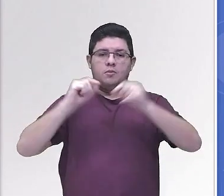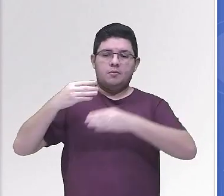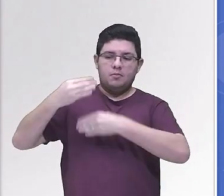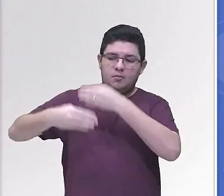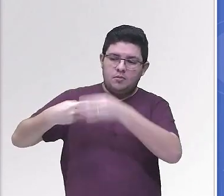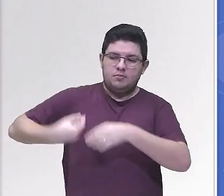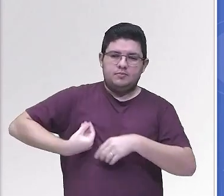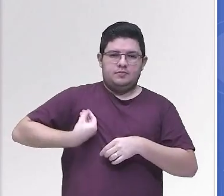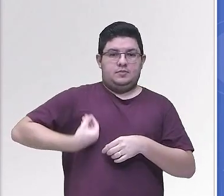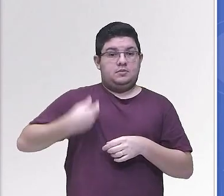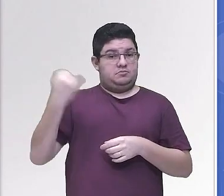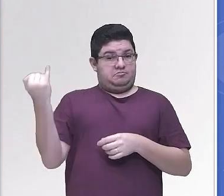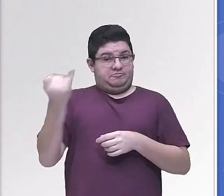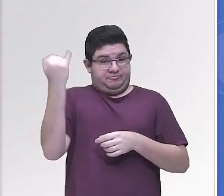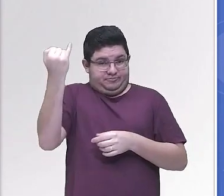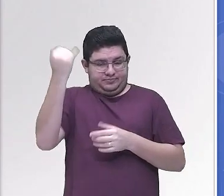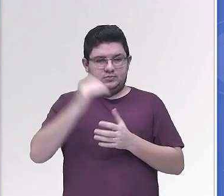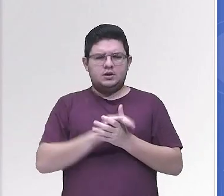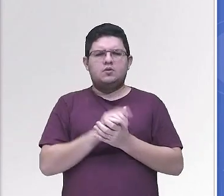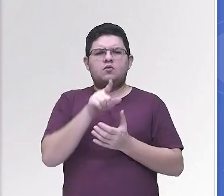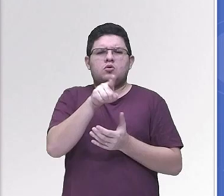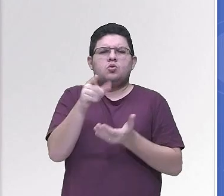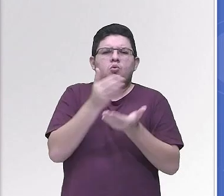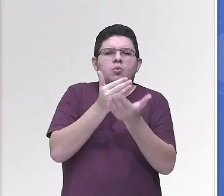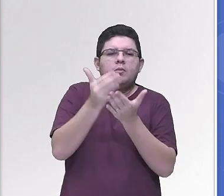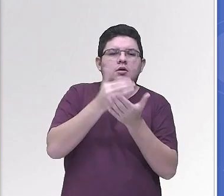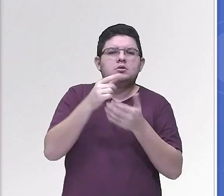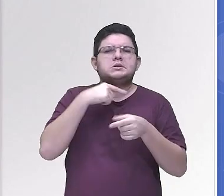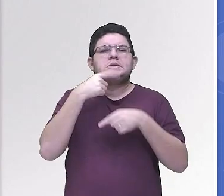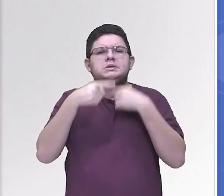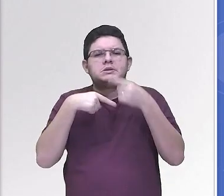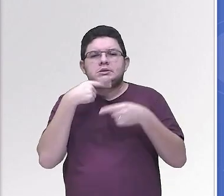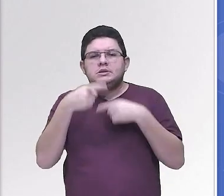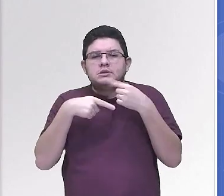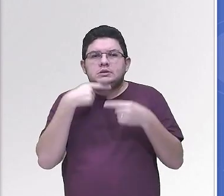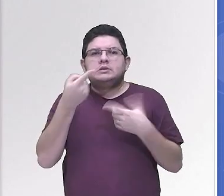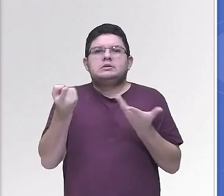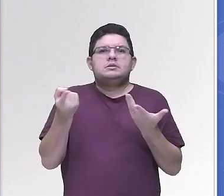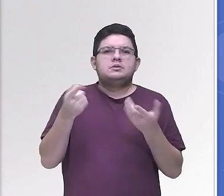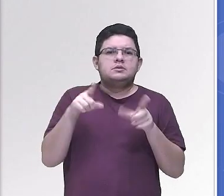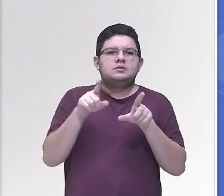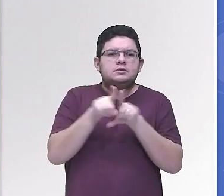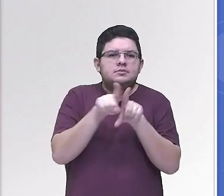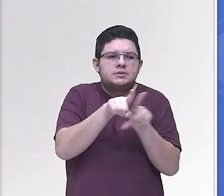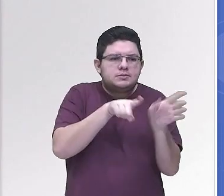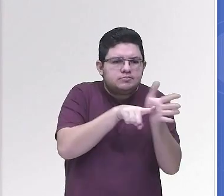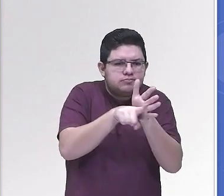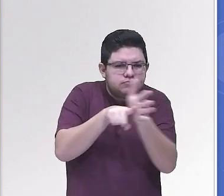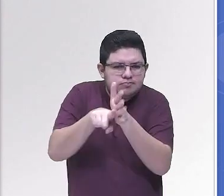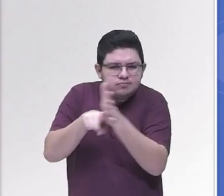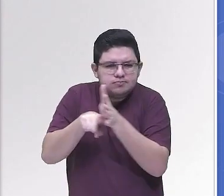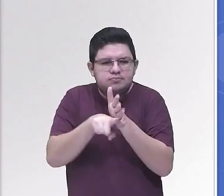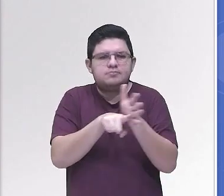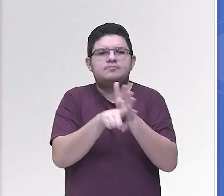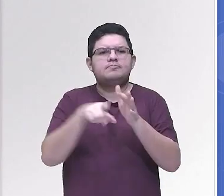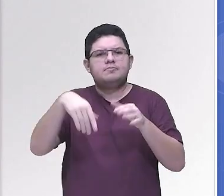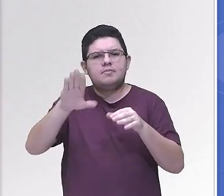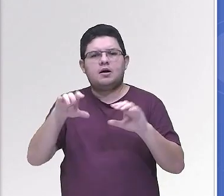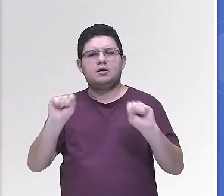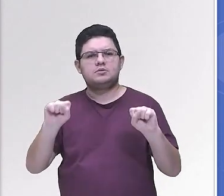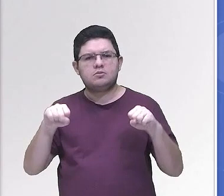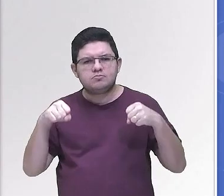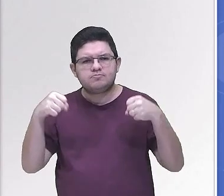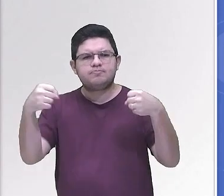fundamental. E quando você começa a fazer perguntas e começa a buscar respostas de maneira mais radical, de maneira